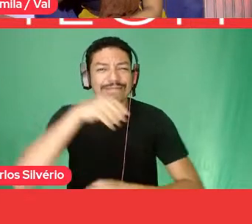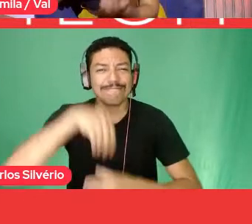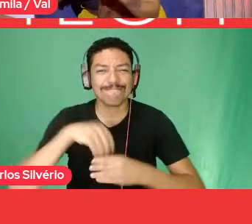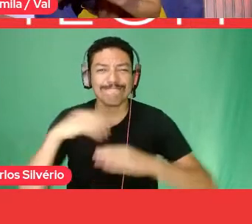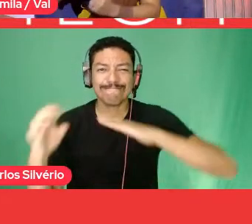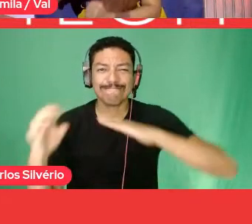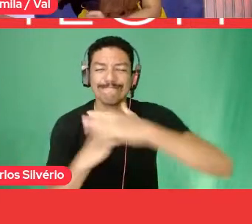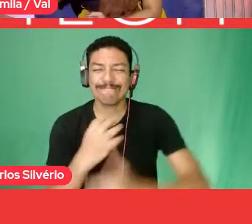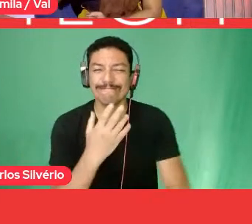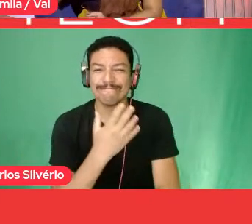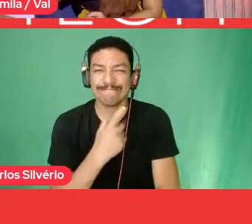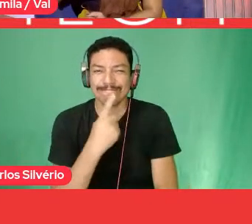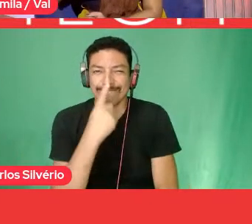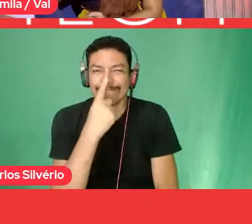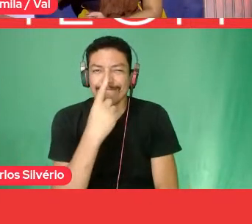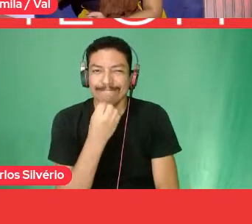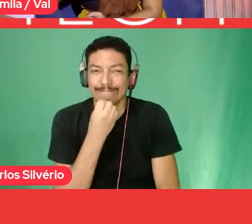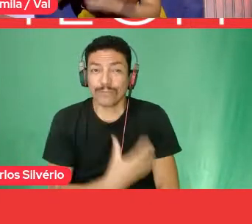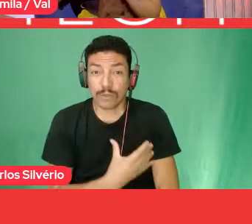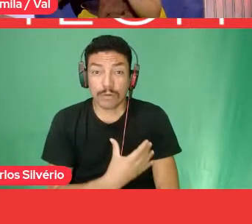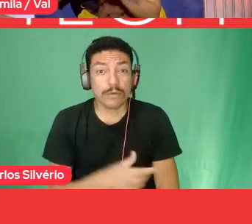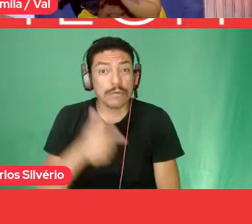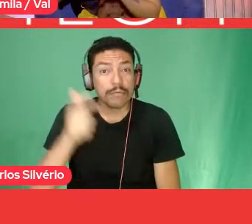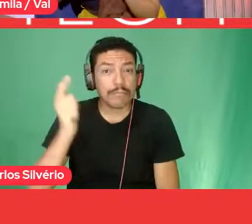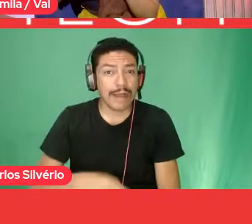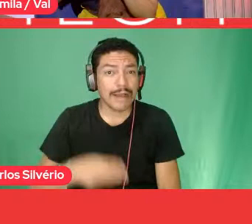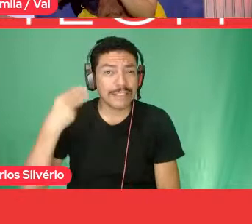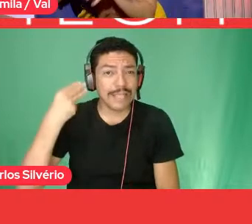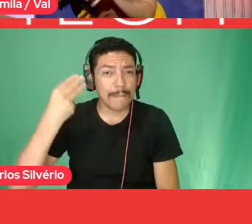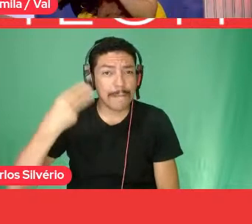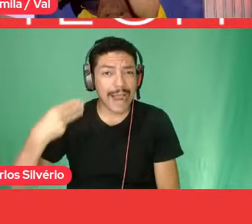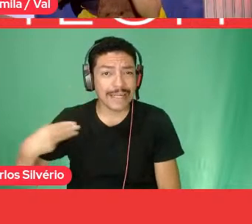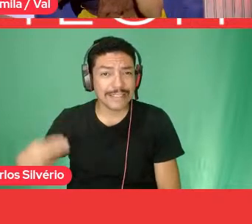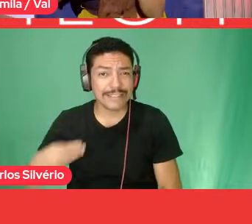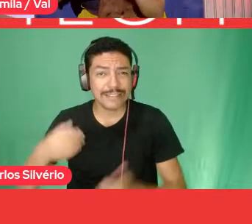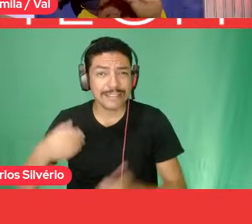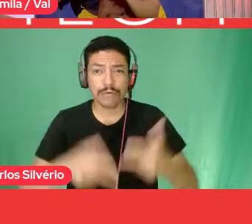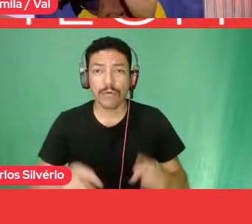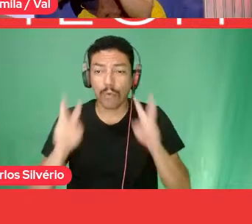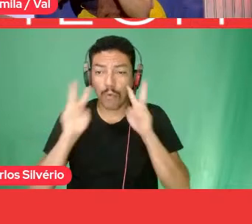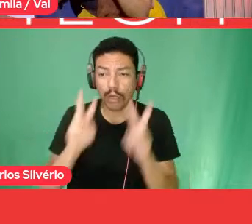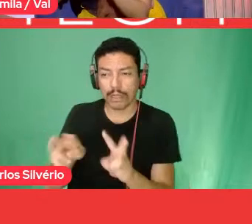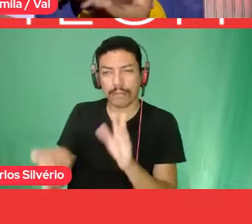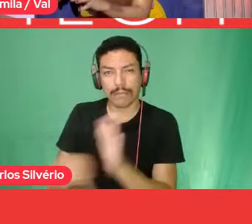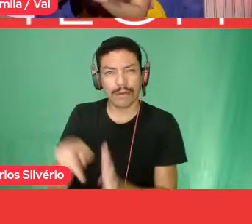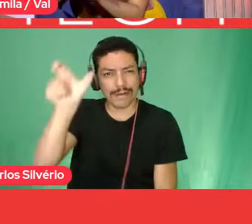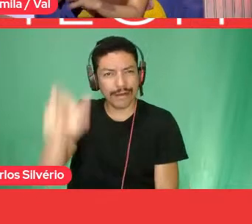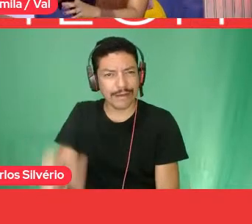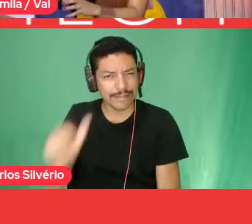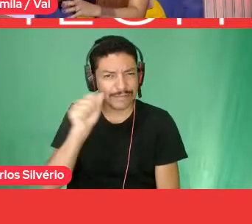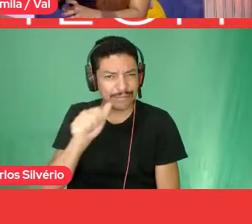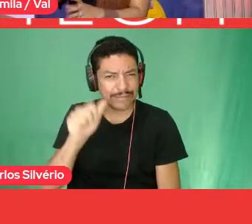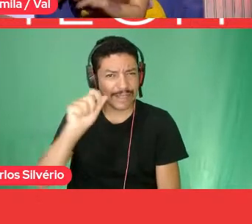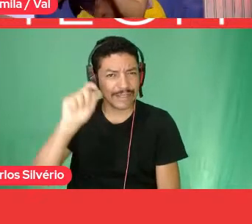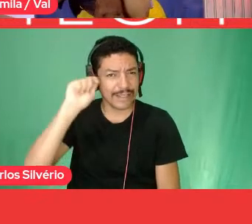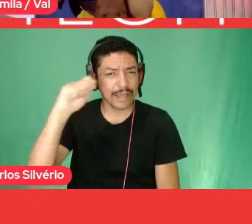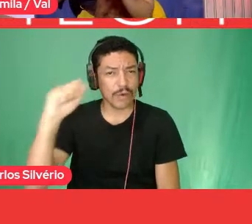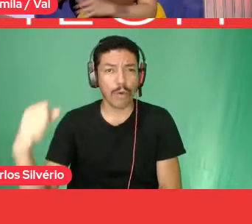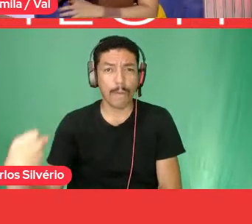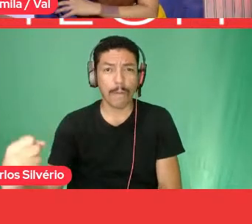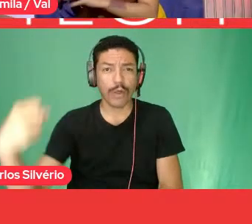também. E aí, do que a Márcia trouxe, de olhar-se para as mulheres negras e de olhar para o empoderamento das